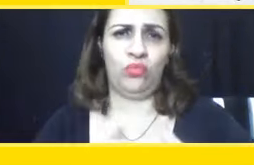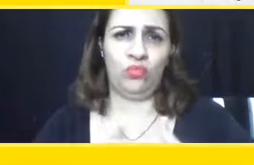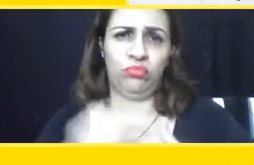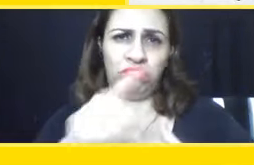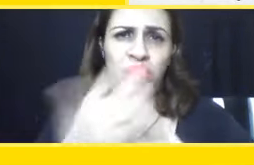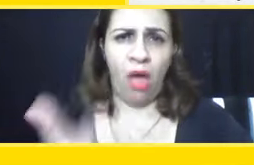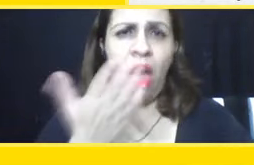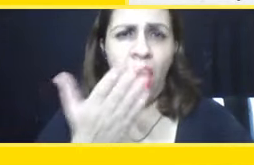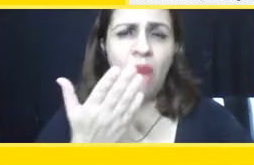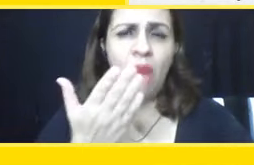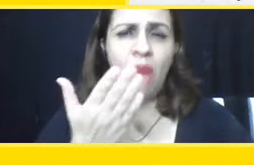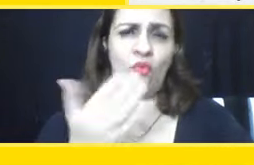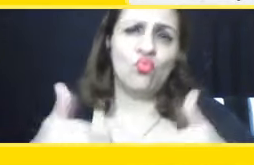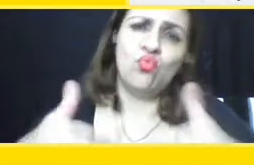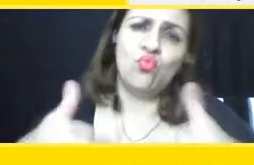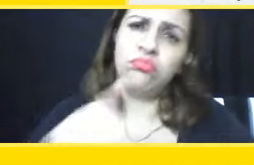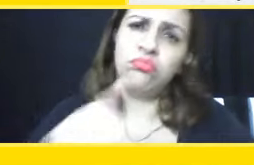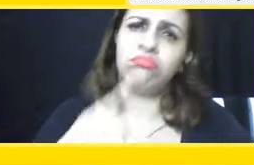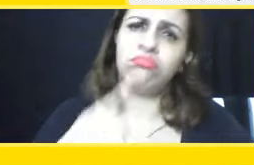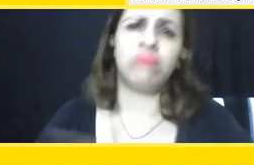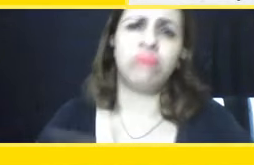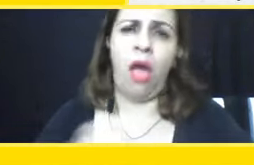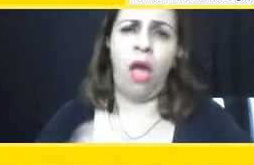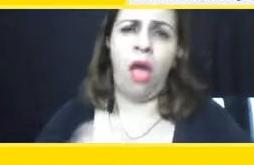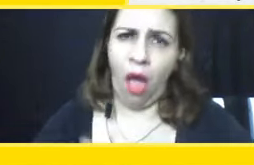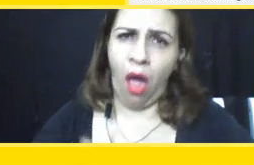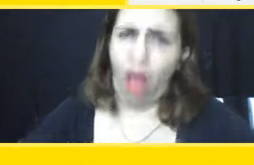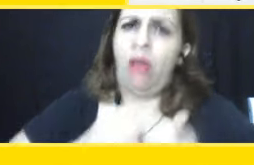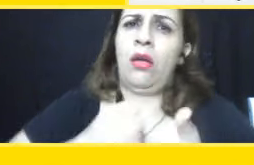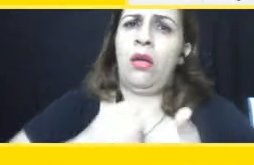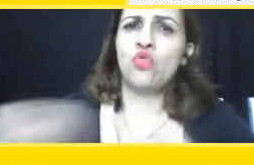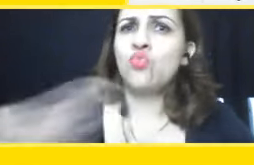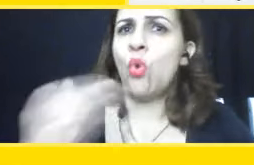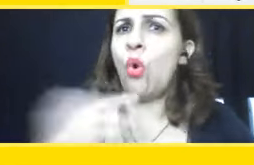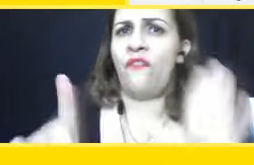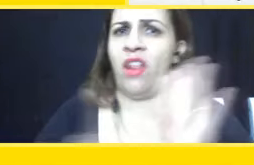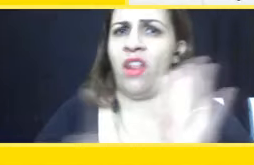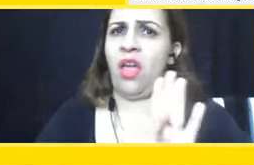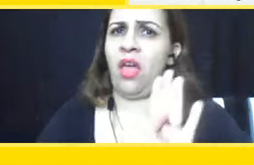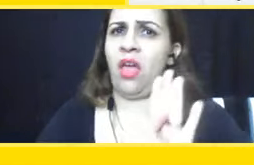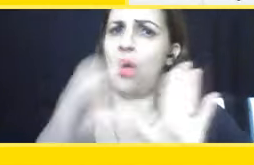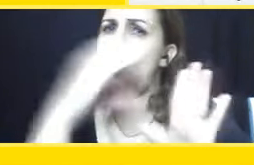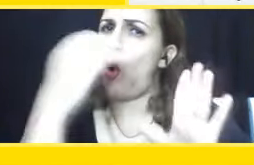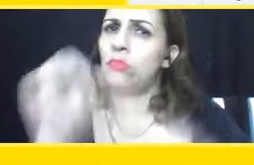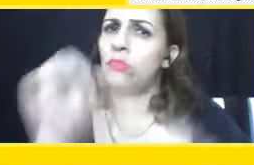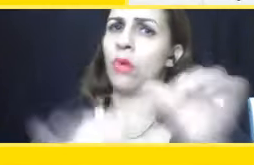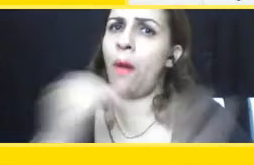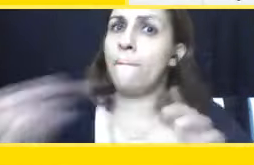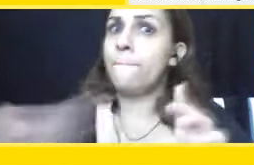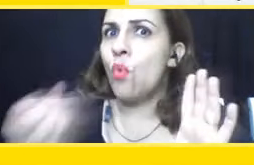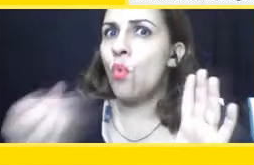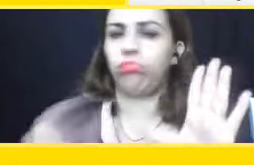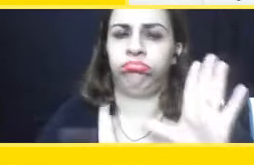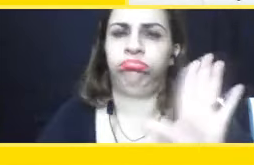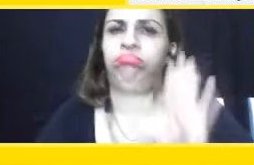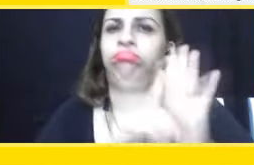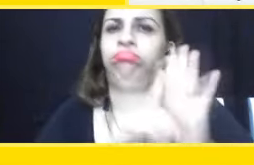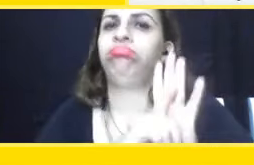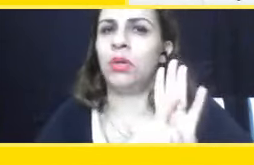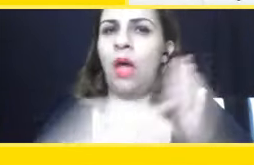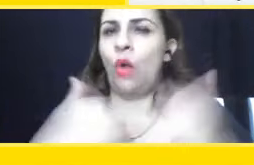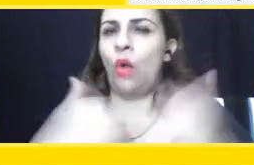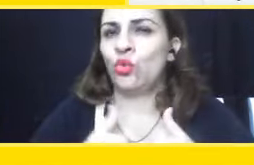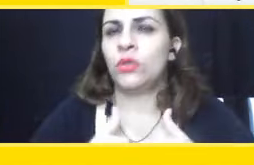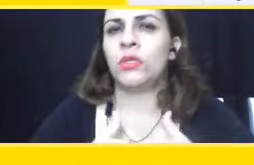seu apoio, contamos com o seu apoio também para renovar as leis, para modernizar, né, digamos assim,